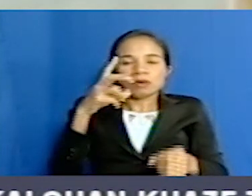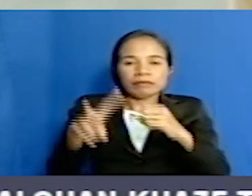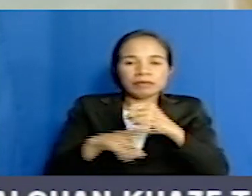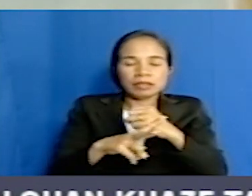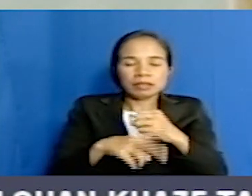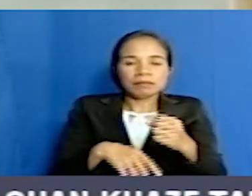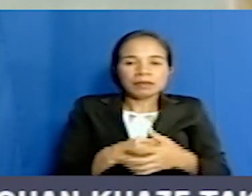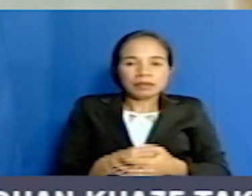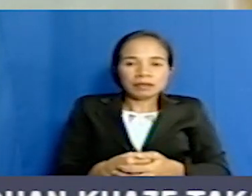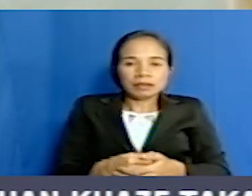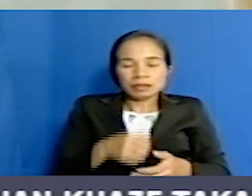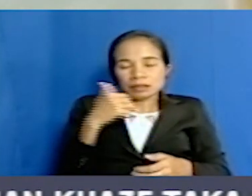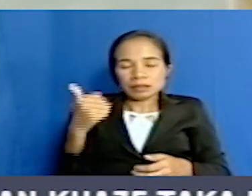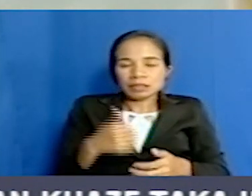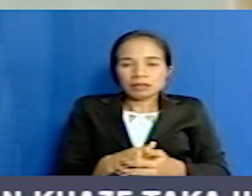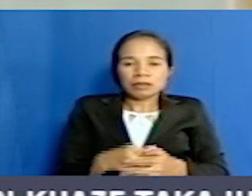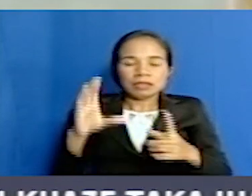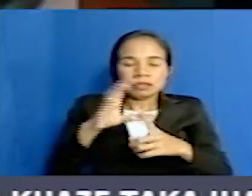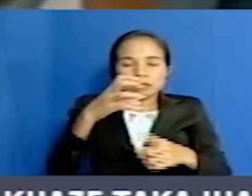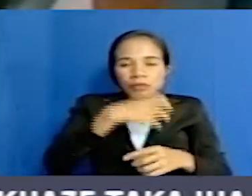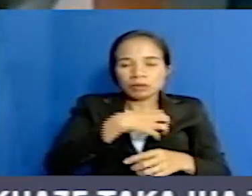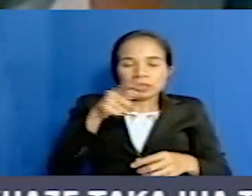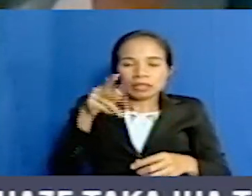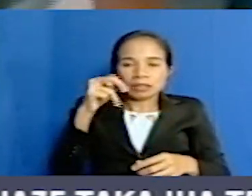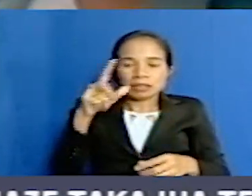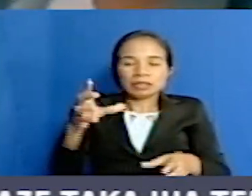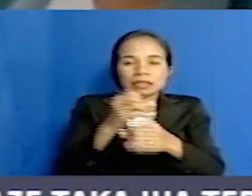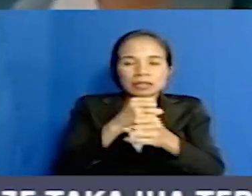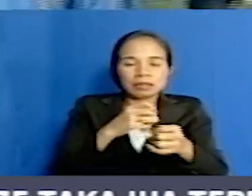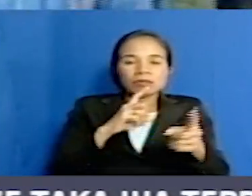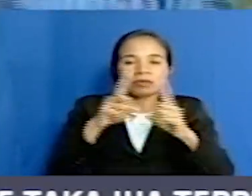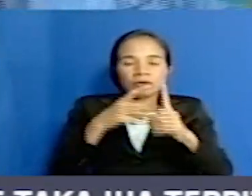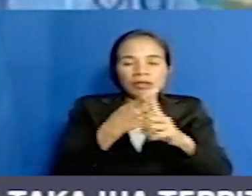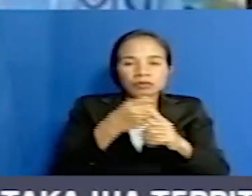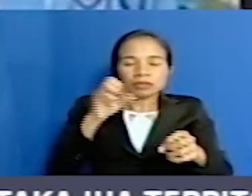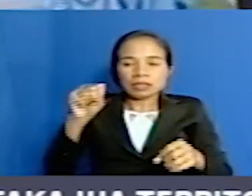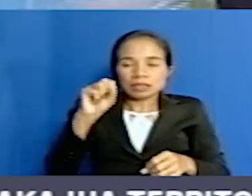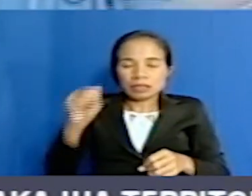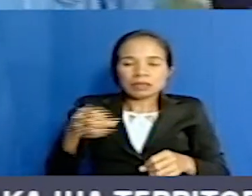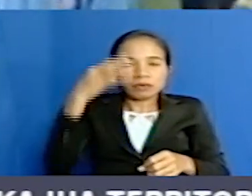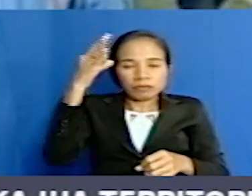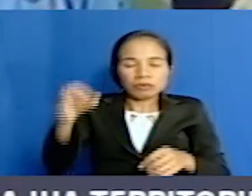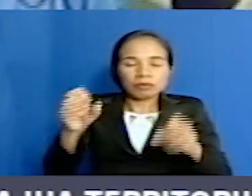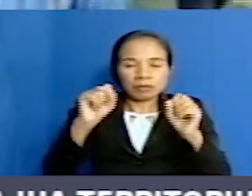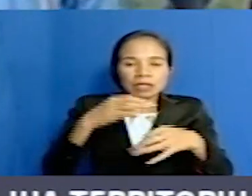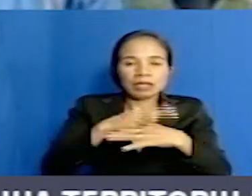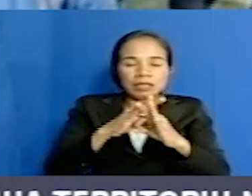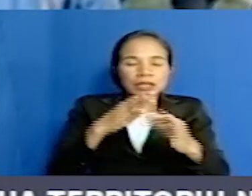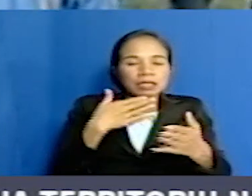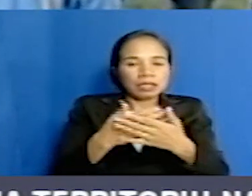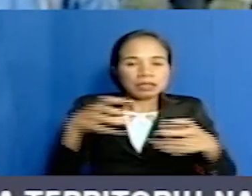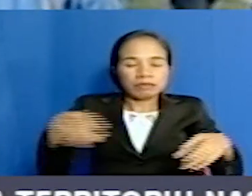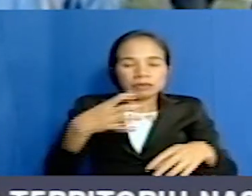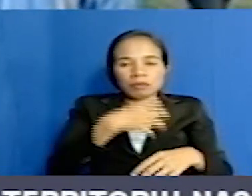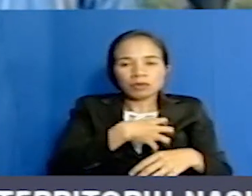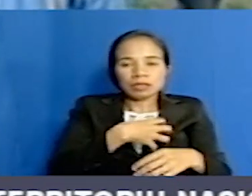vítima. E a parte selo, comandante geral PNTEL, simo crítica husi sociedade civil, no neba futuro, belehadia di clutan serviço